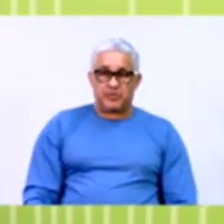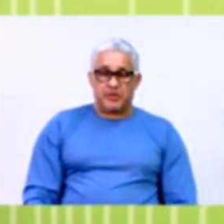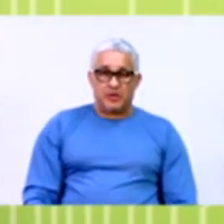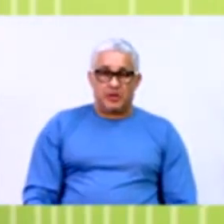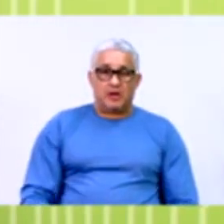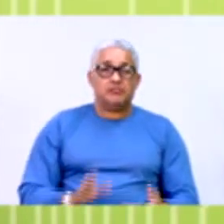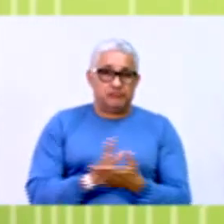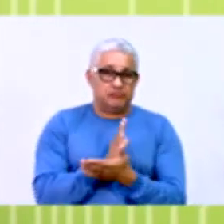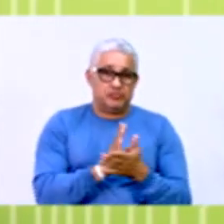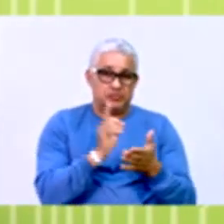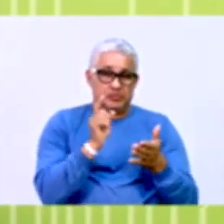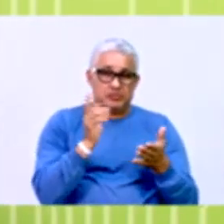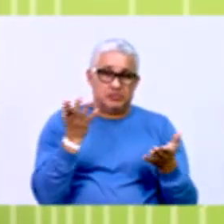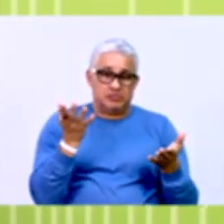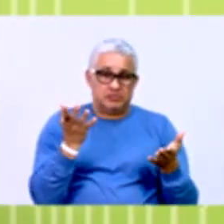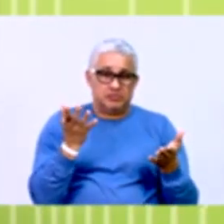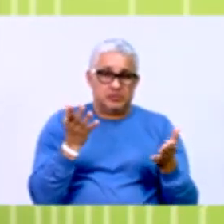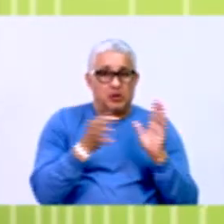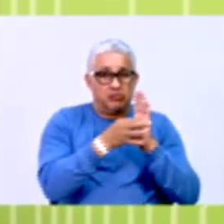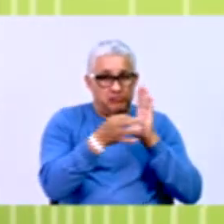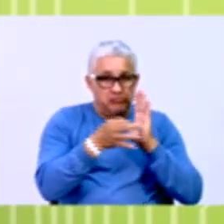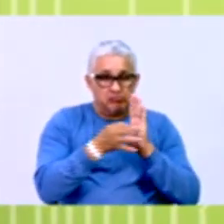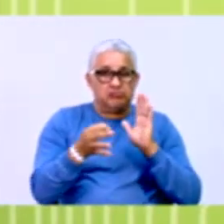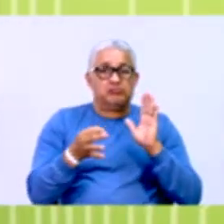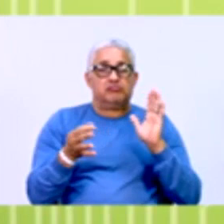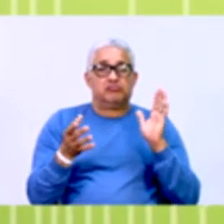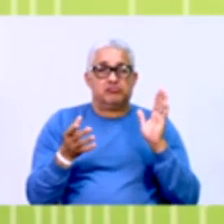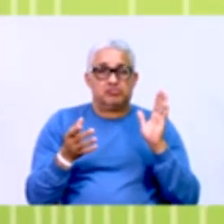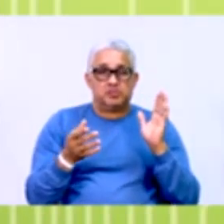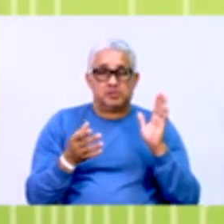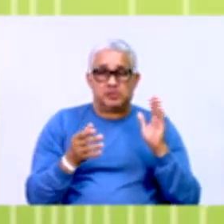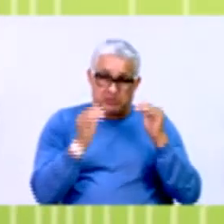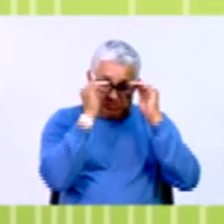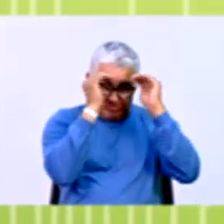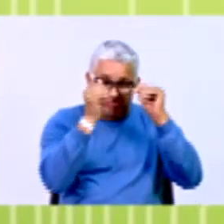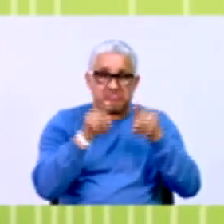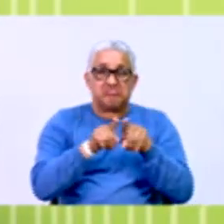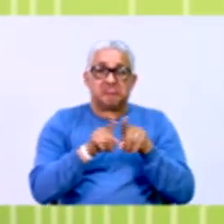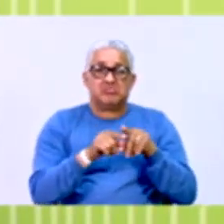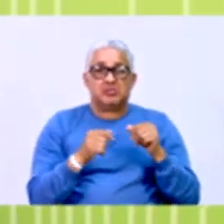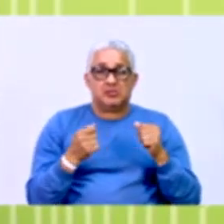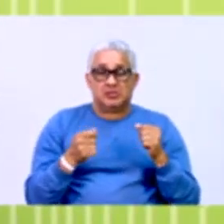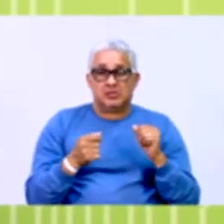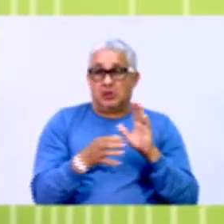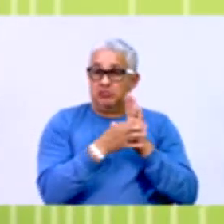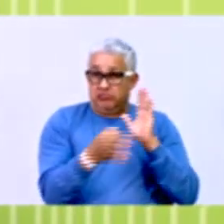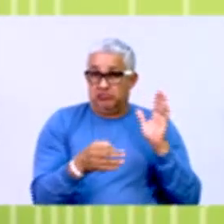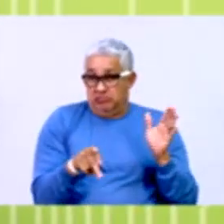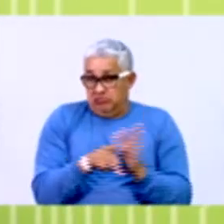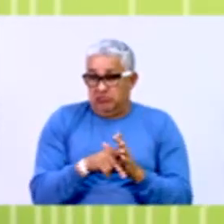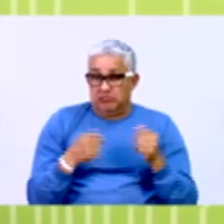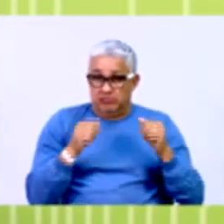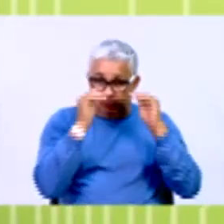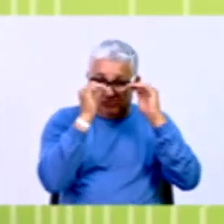certos pontos que são levantados e que devem ser observados, né, como sugestão em questão de auditoria,